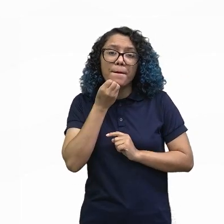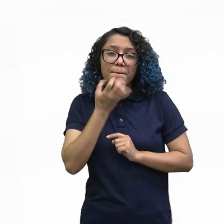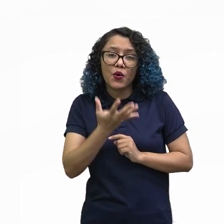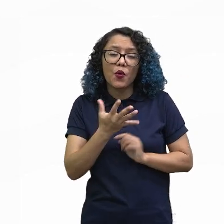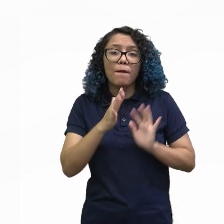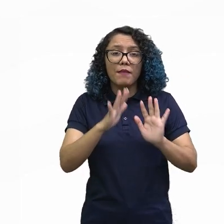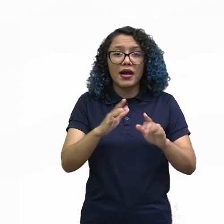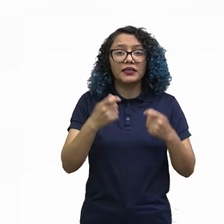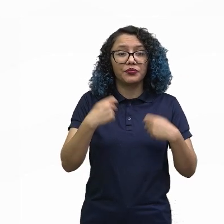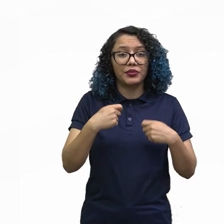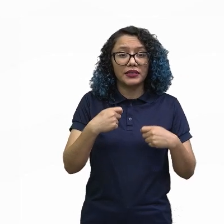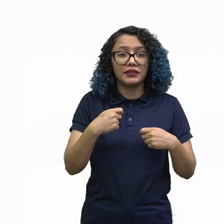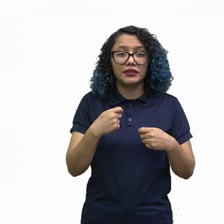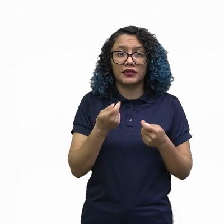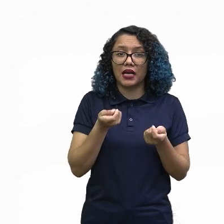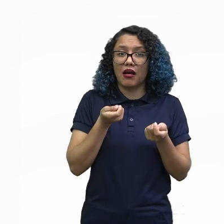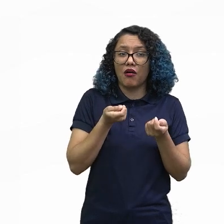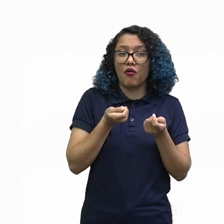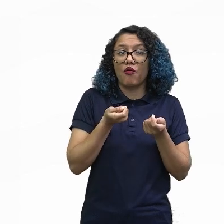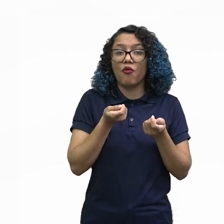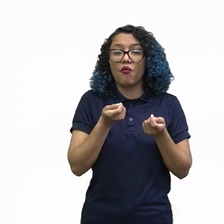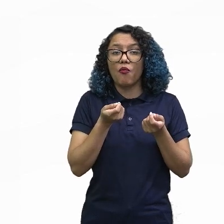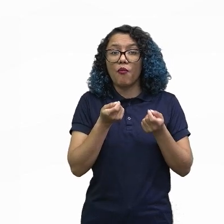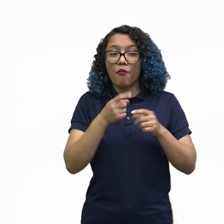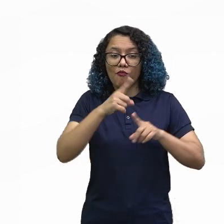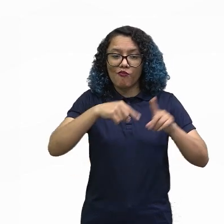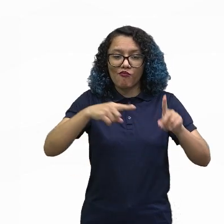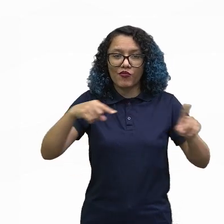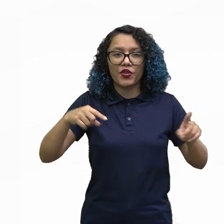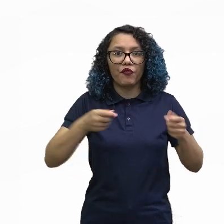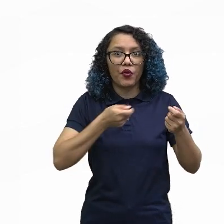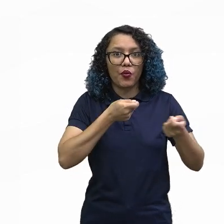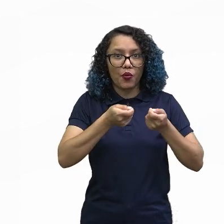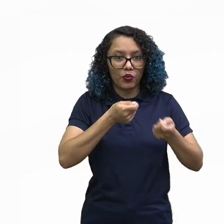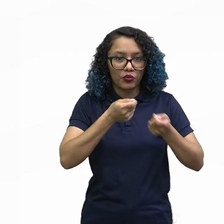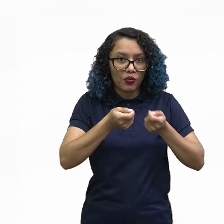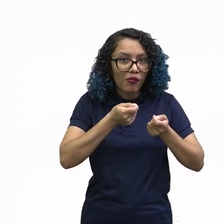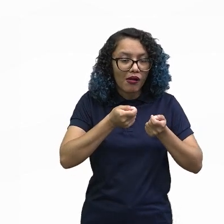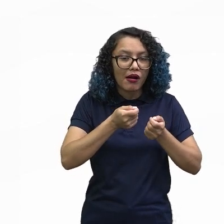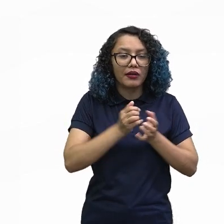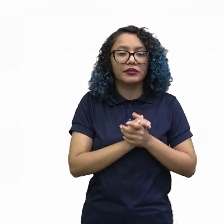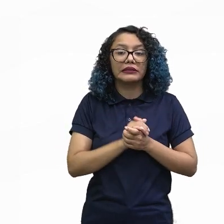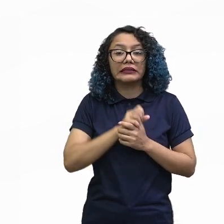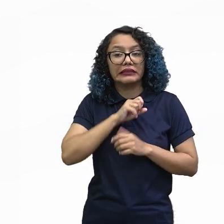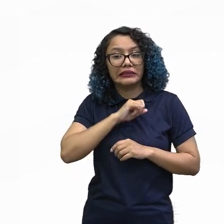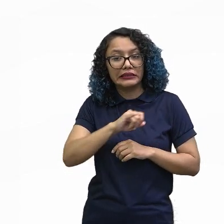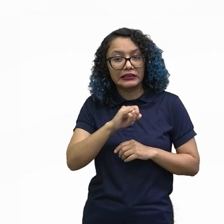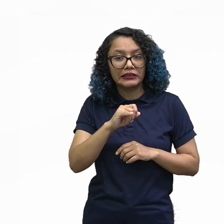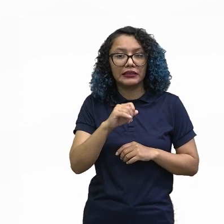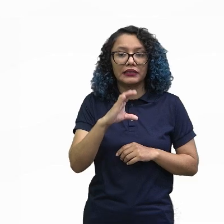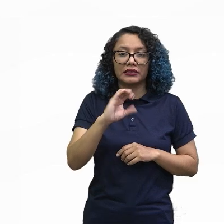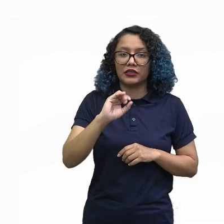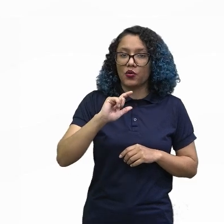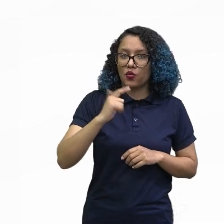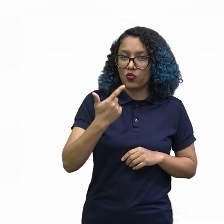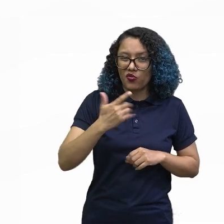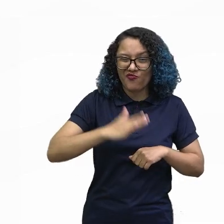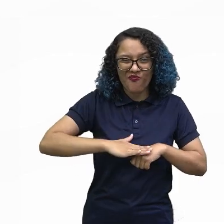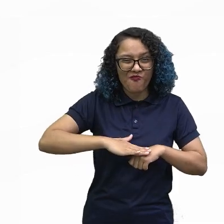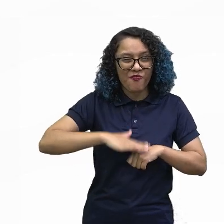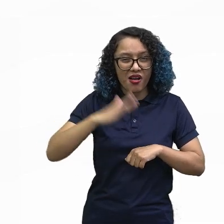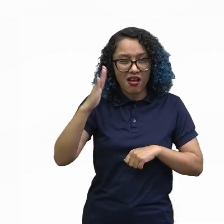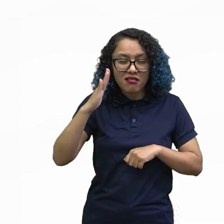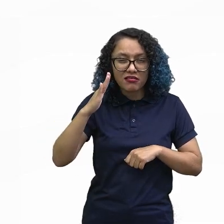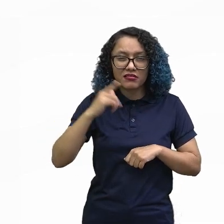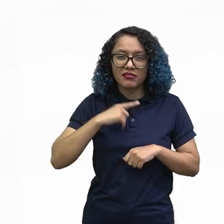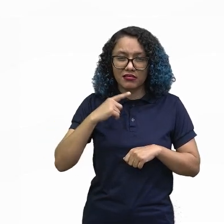Terra, mas dentro de um nível aceitável, né? Quando esses gases aí, principalmente o CO2, eles estão